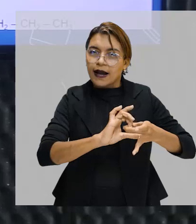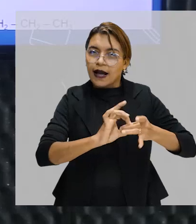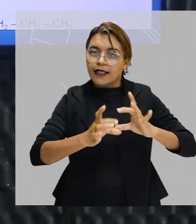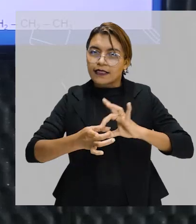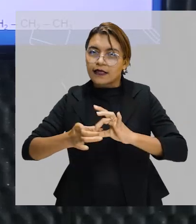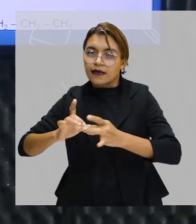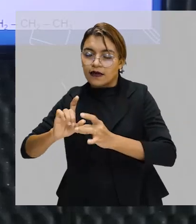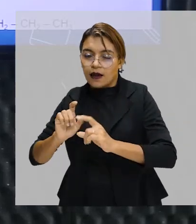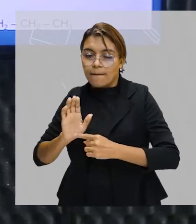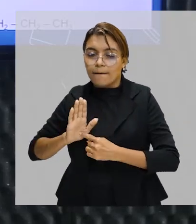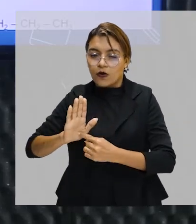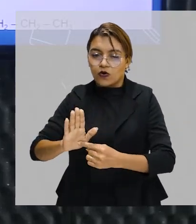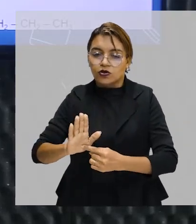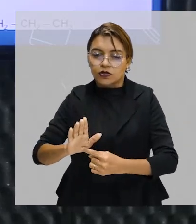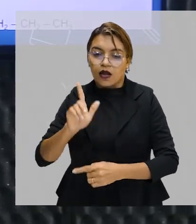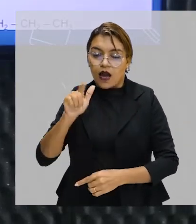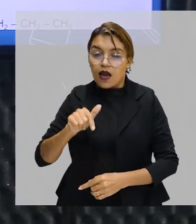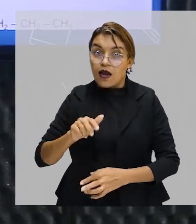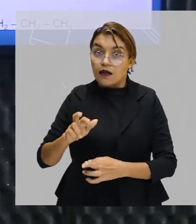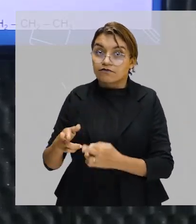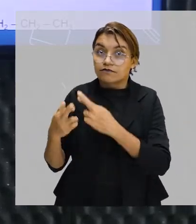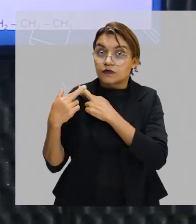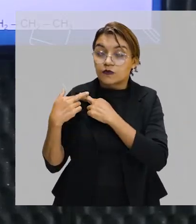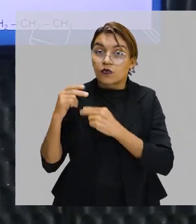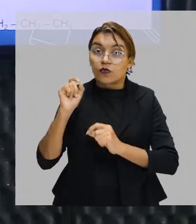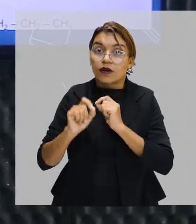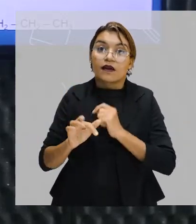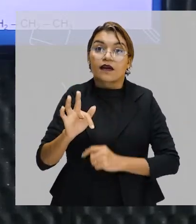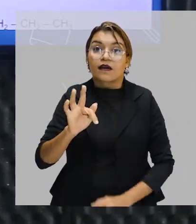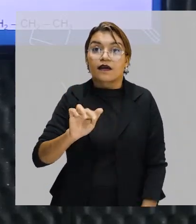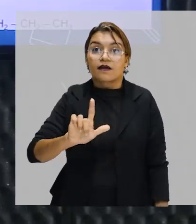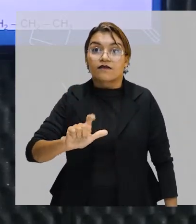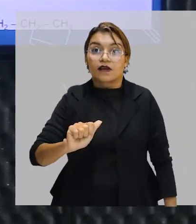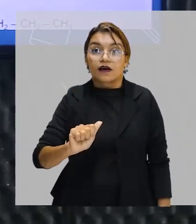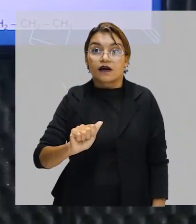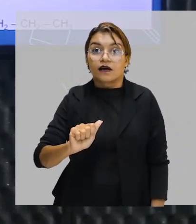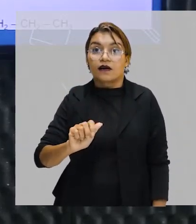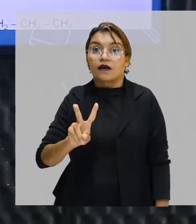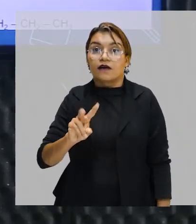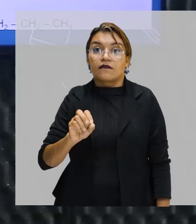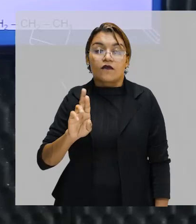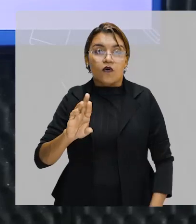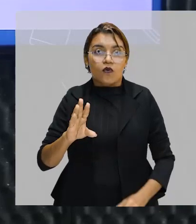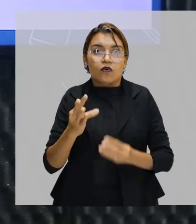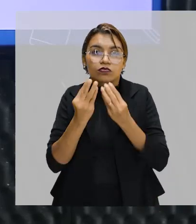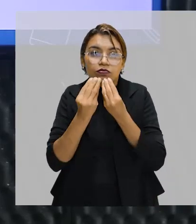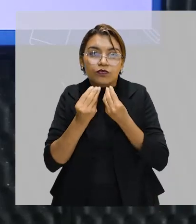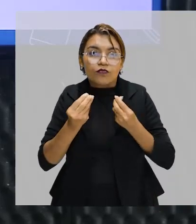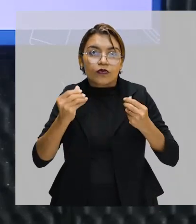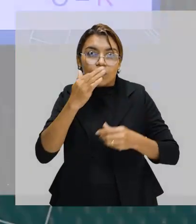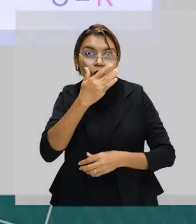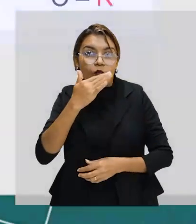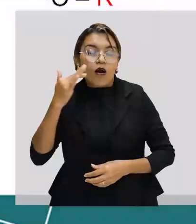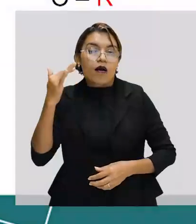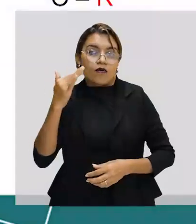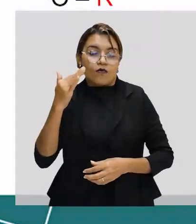responsável pelo flavor, o aroma, o gosto do morango. Turminha, nós